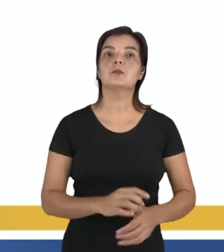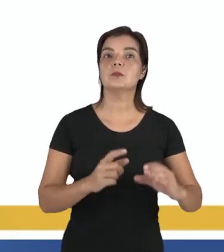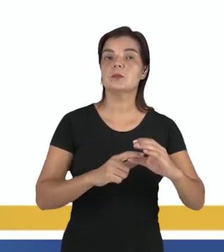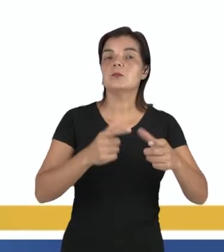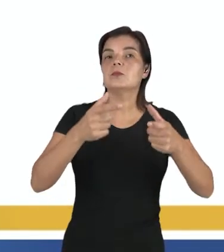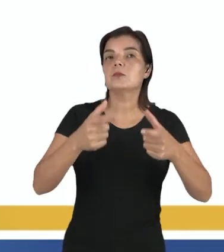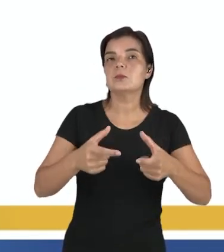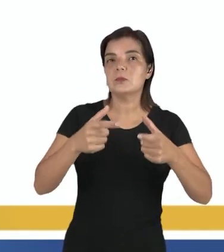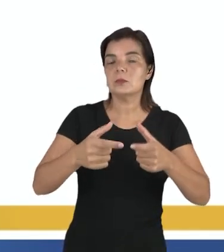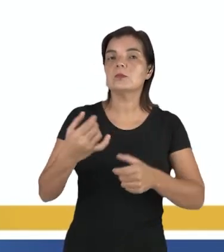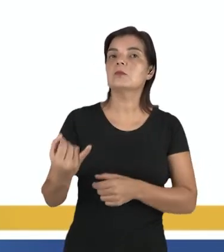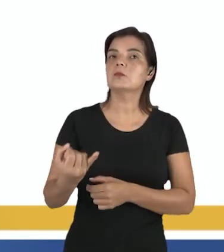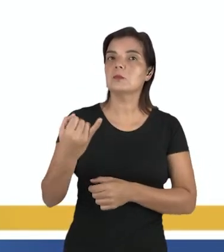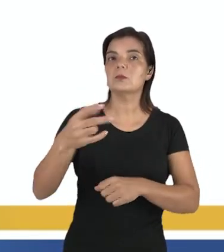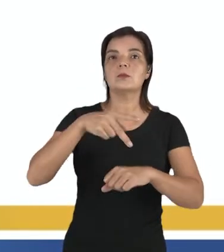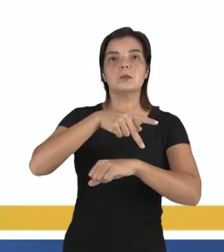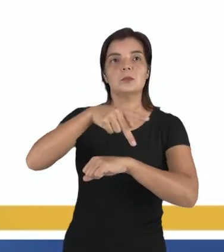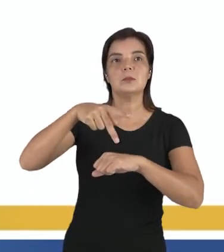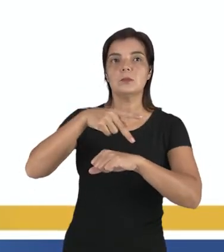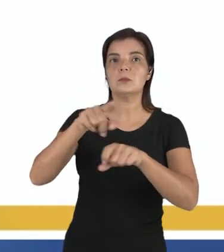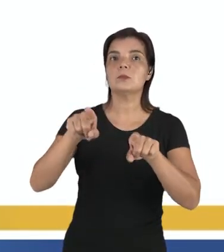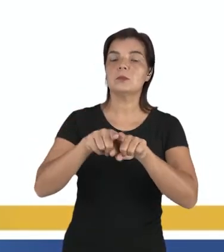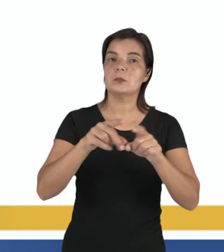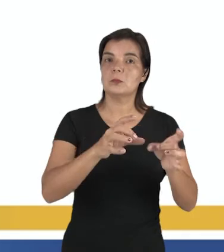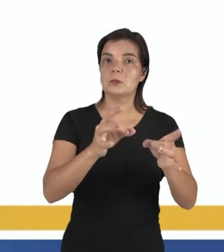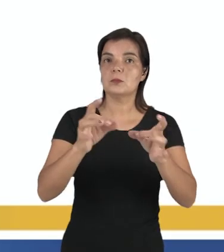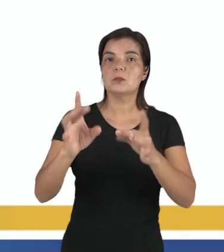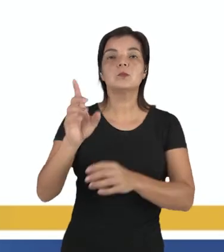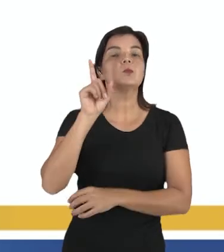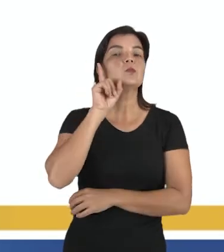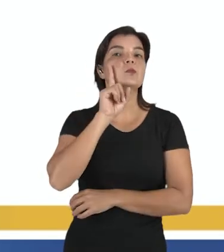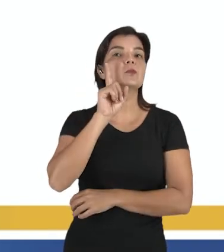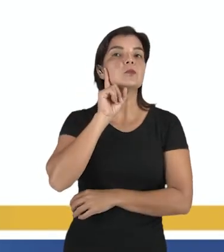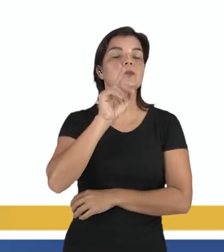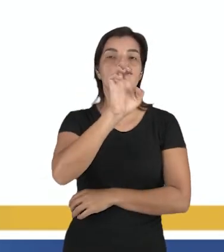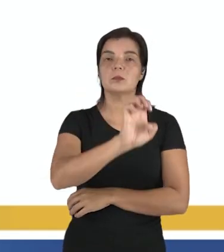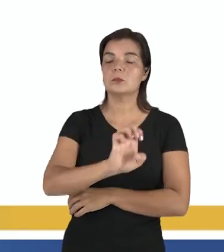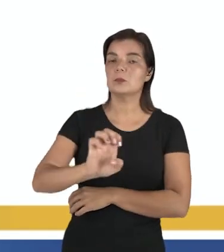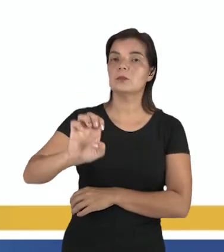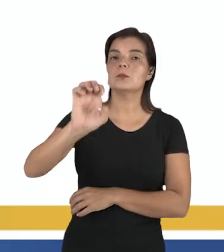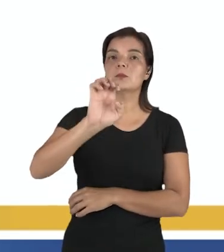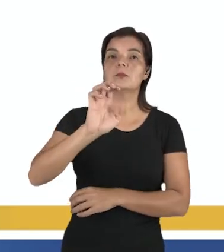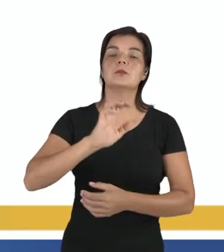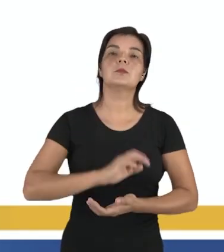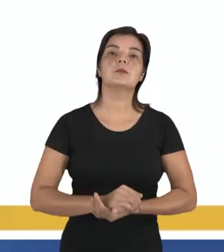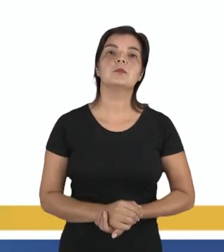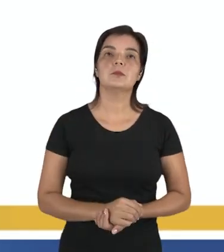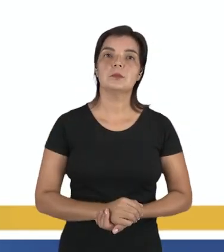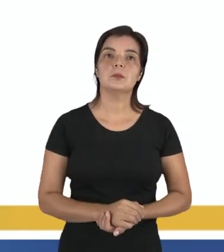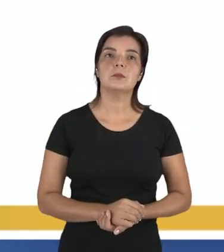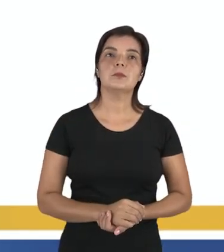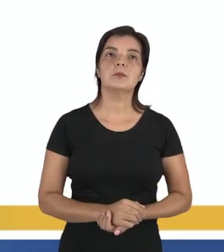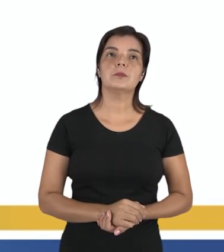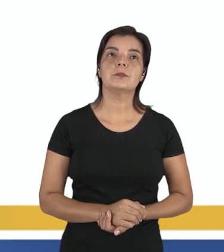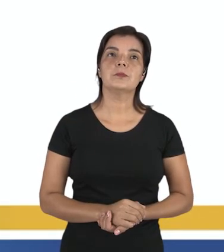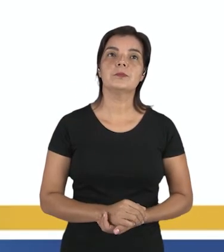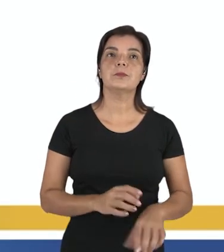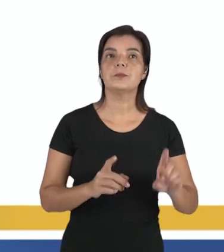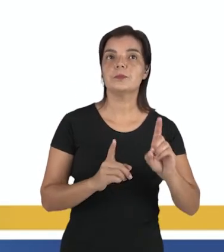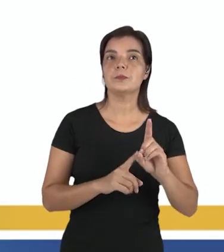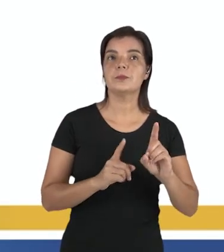C. A localização privilegiada do país em relação aos mercados americanos e